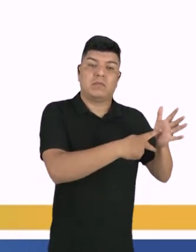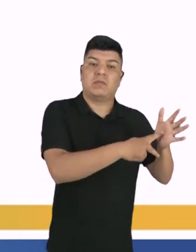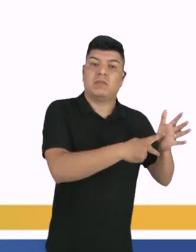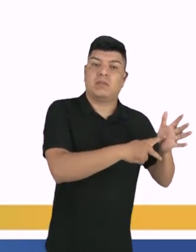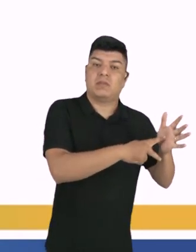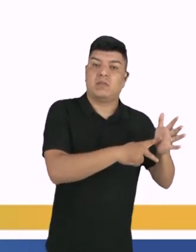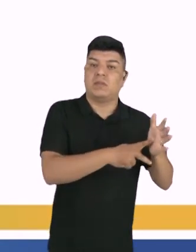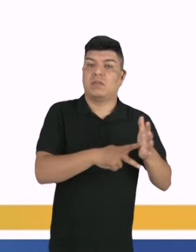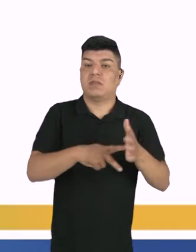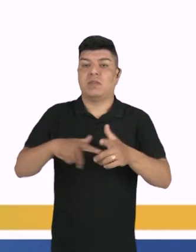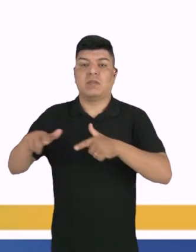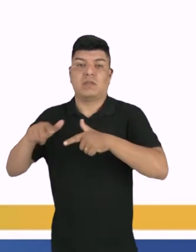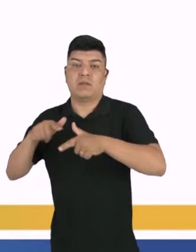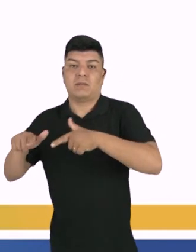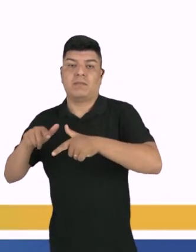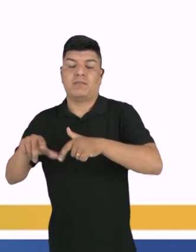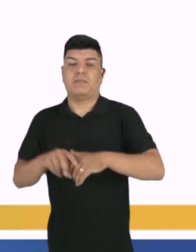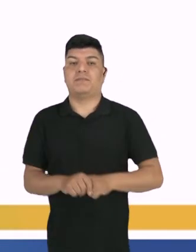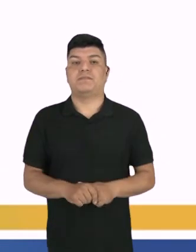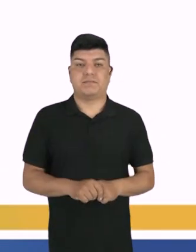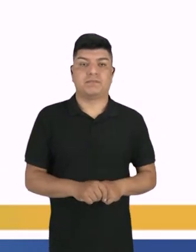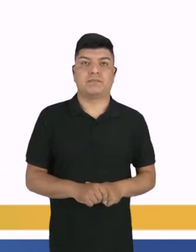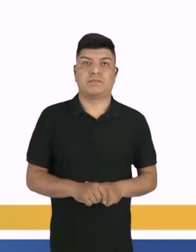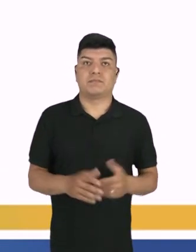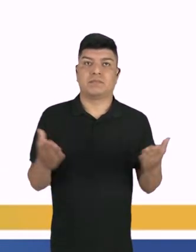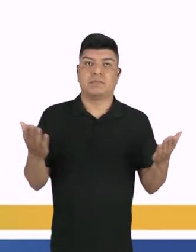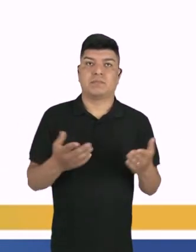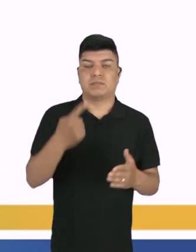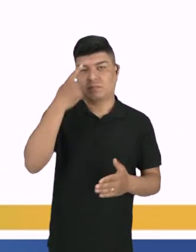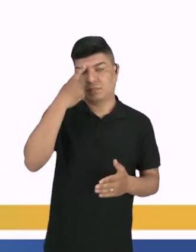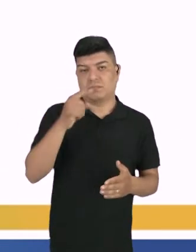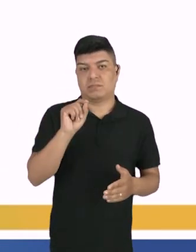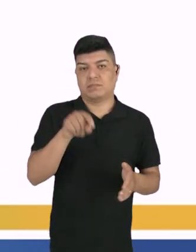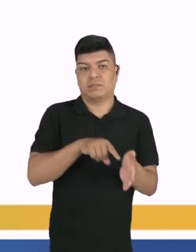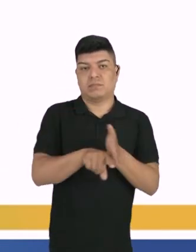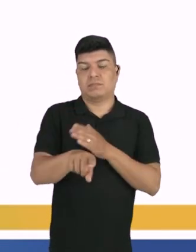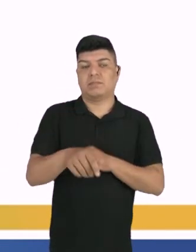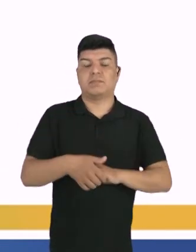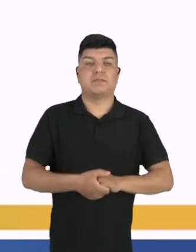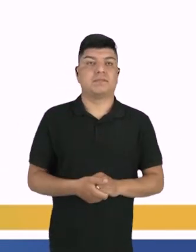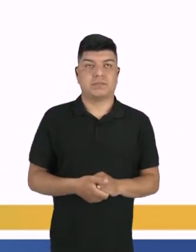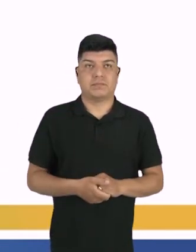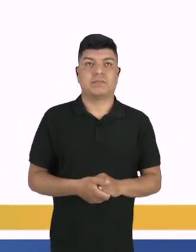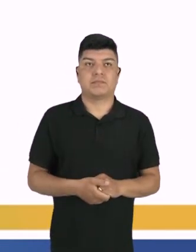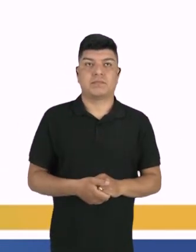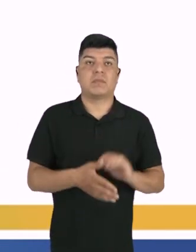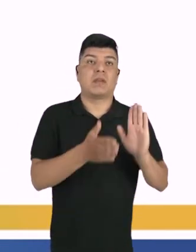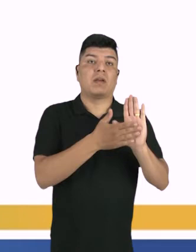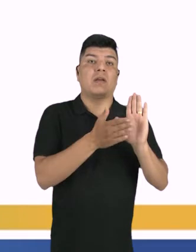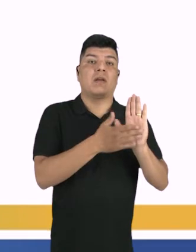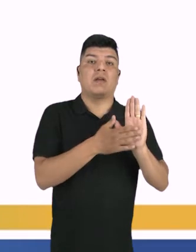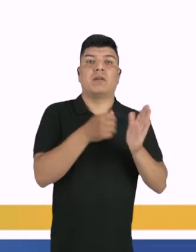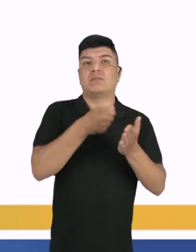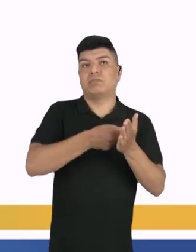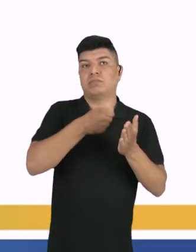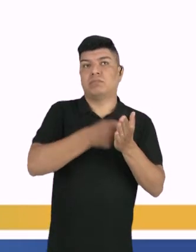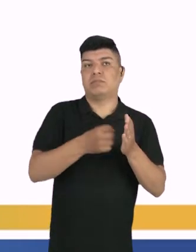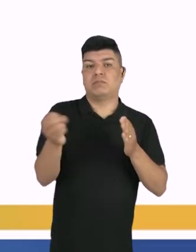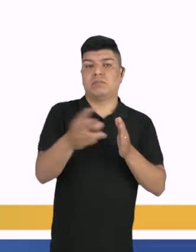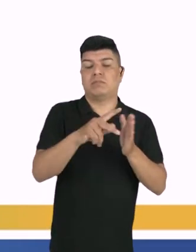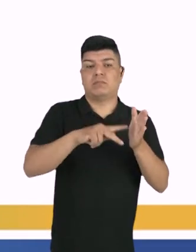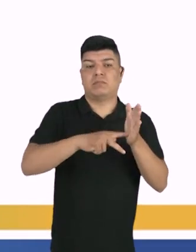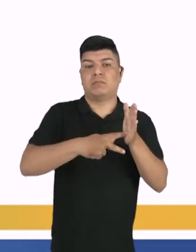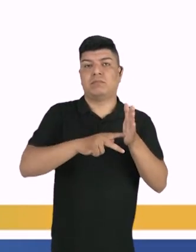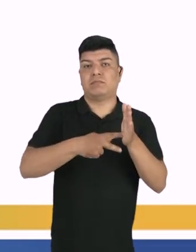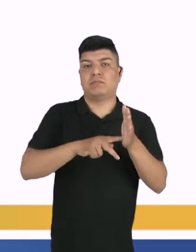e empregadores. Vamos agora no comando da questão. As propostas defendidas pelo novo